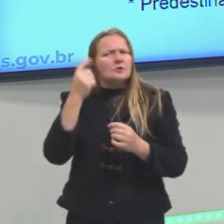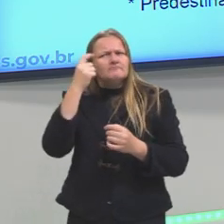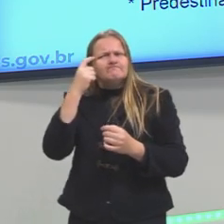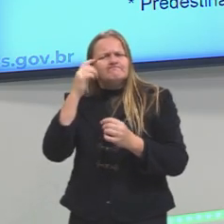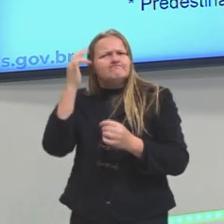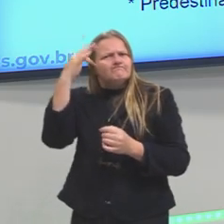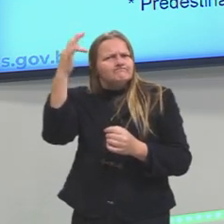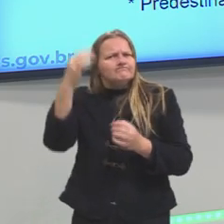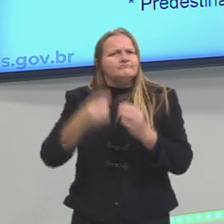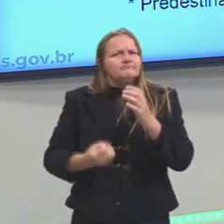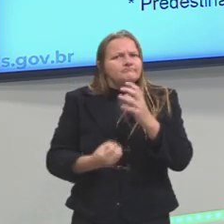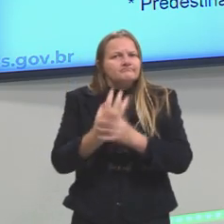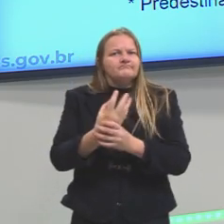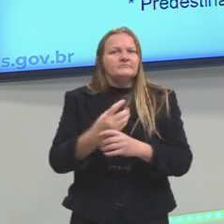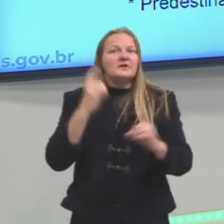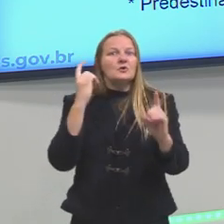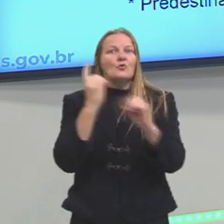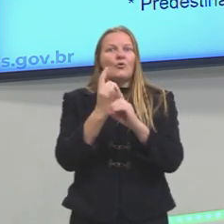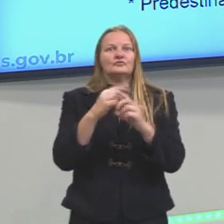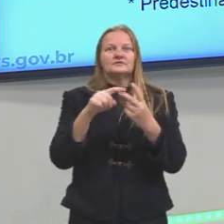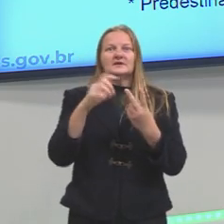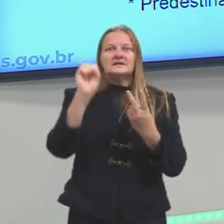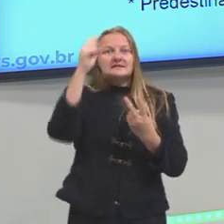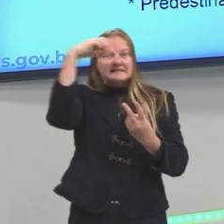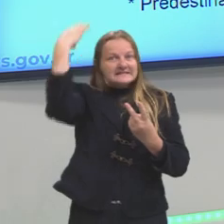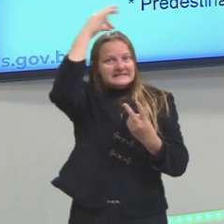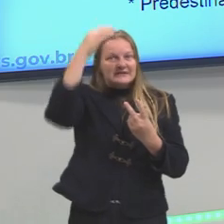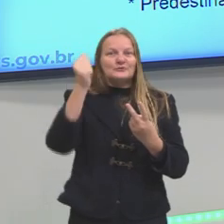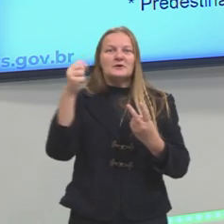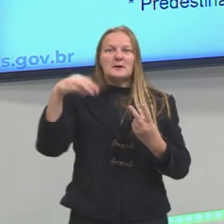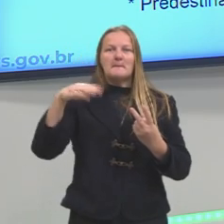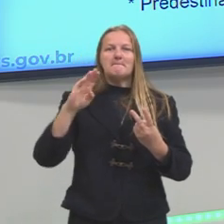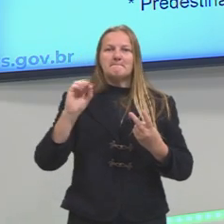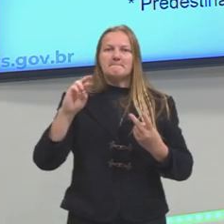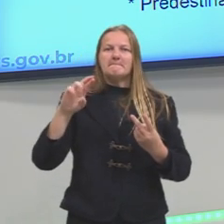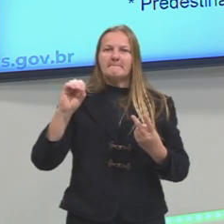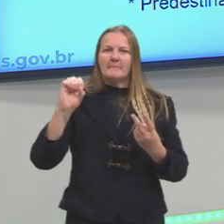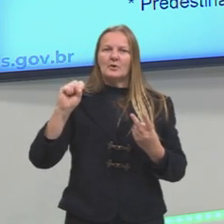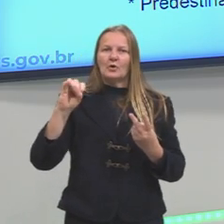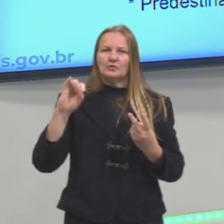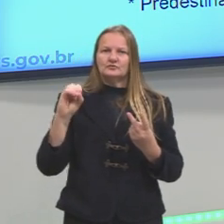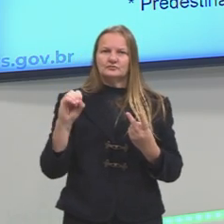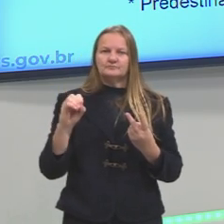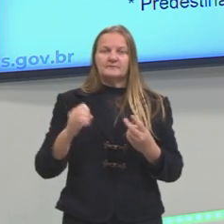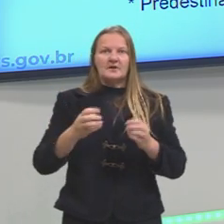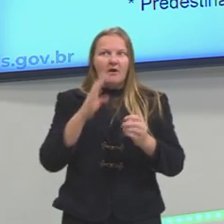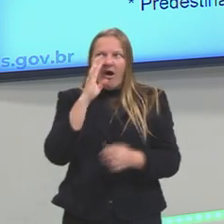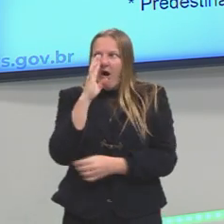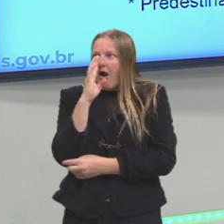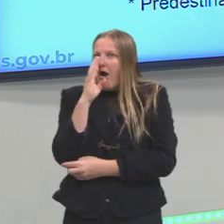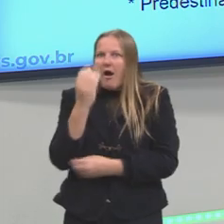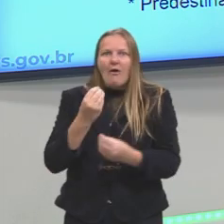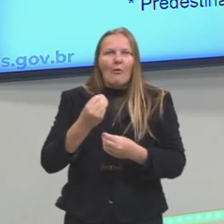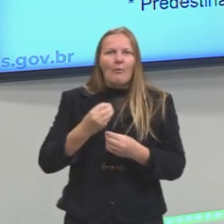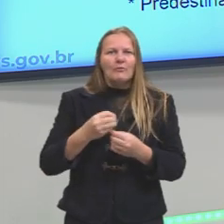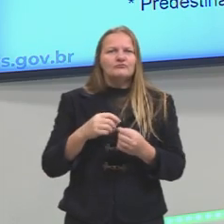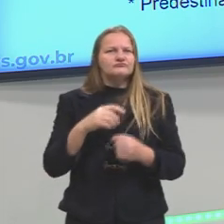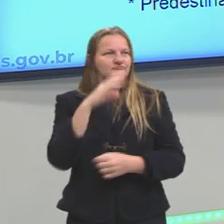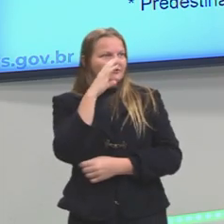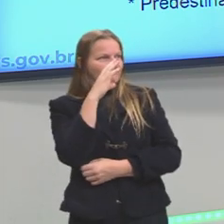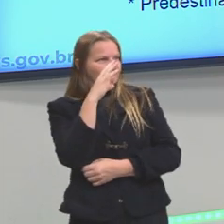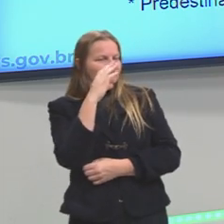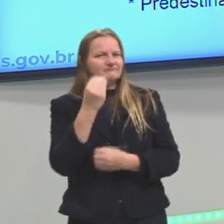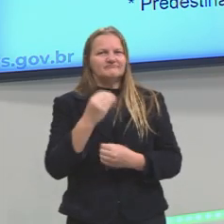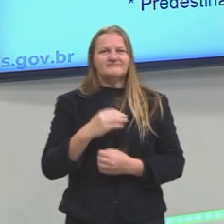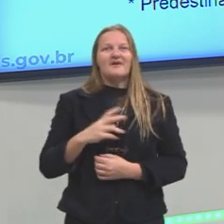e aí ele se encontra com Santo Ambrósio Santo Ambrósio eram exímio orador ele se impressiona com a pregação do Santo Ambrósio